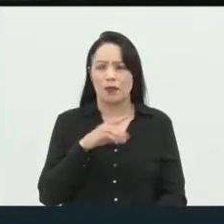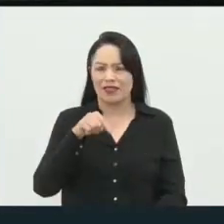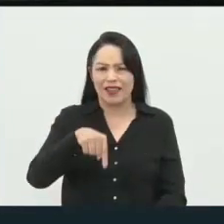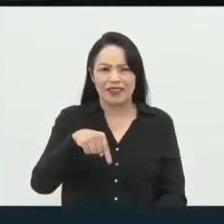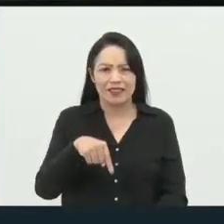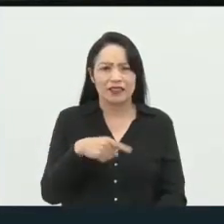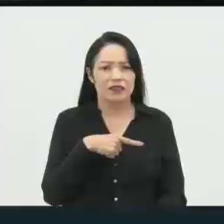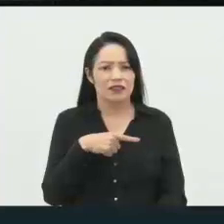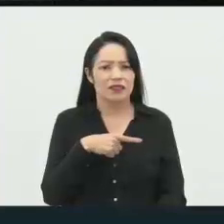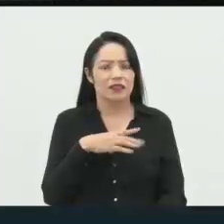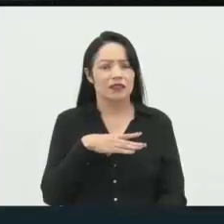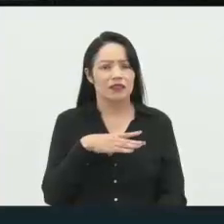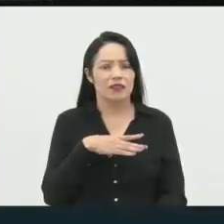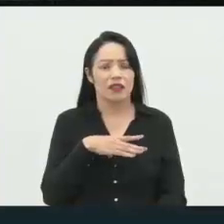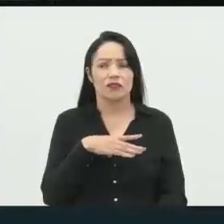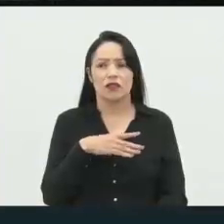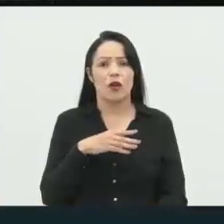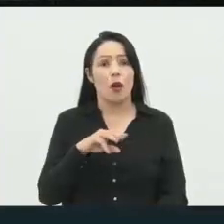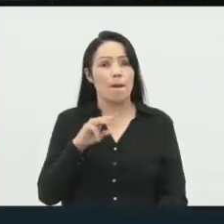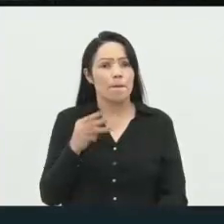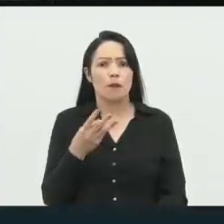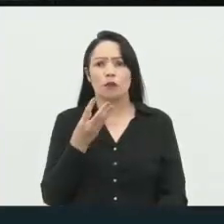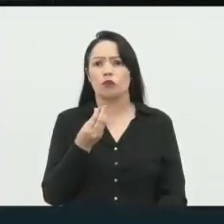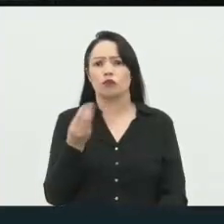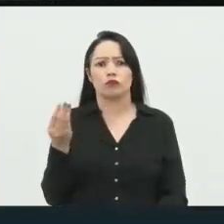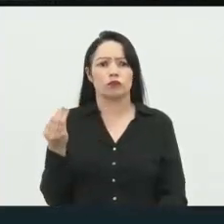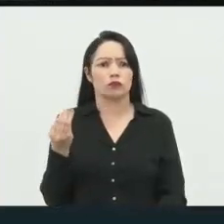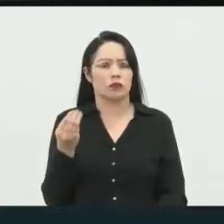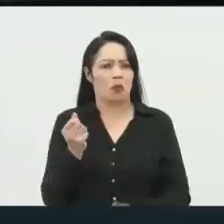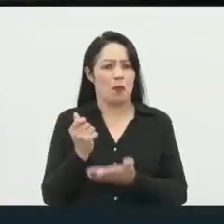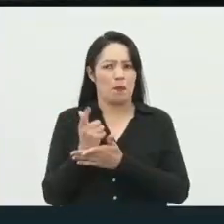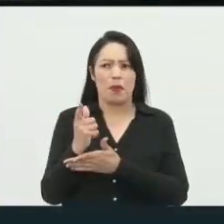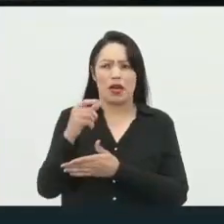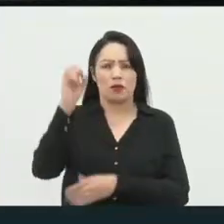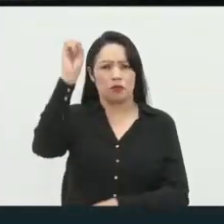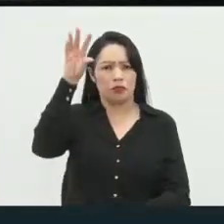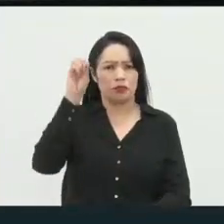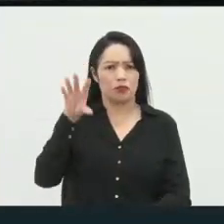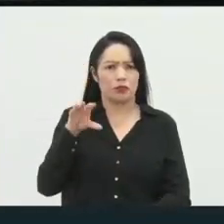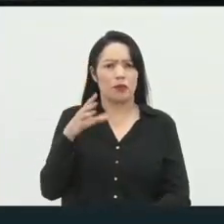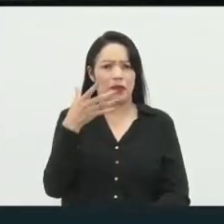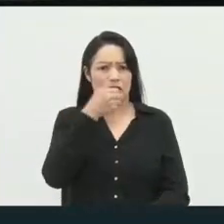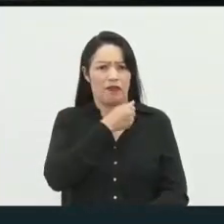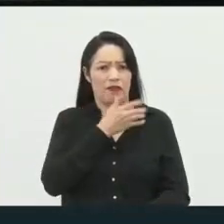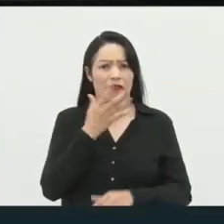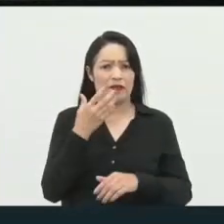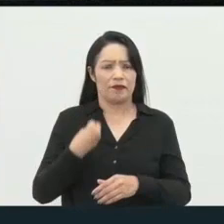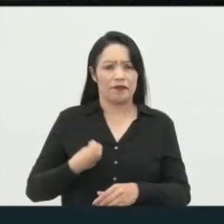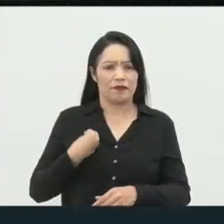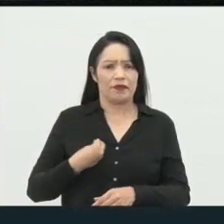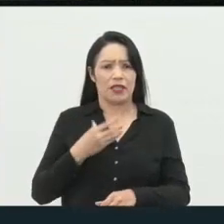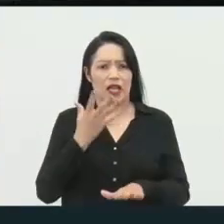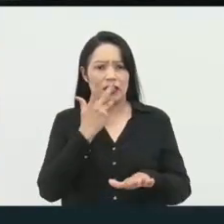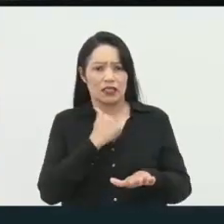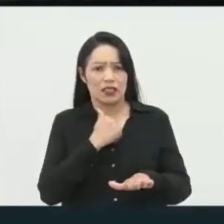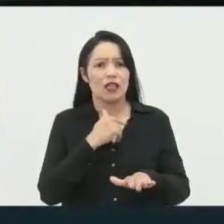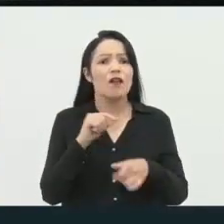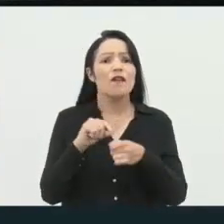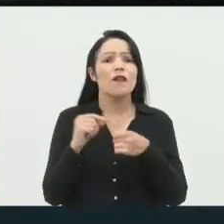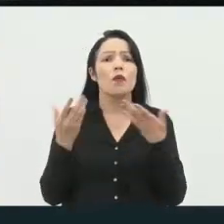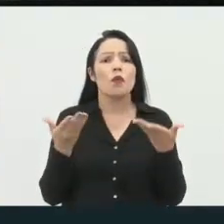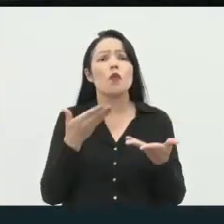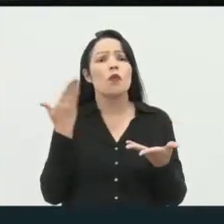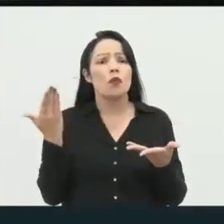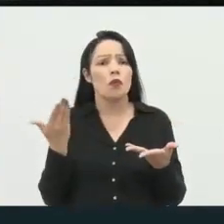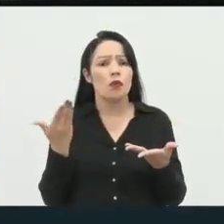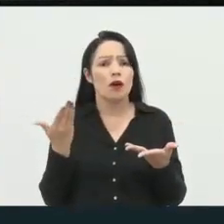com multa de trânsito não dá para pagar uma botoadora para poder fazer um semáforo que pode salvar a vida de criança o que que pode ser feito o que que pode ser